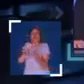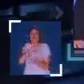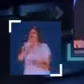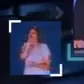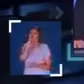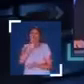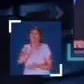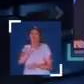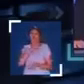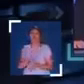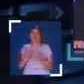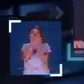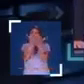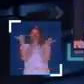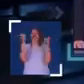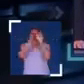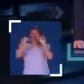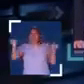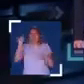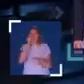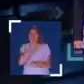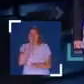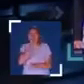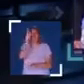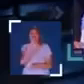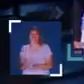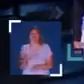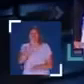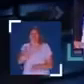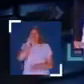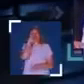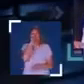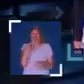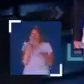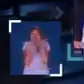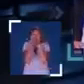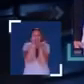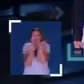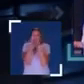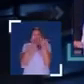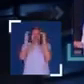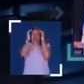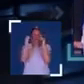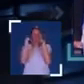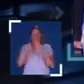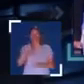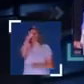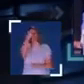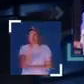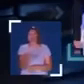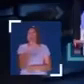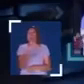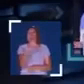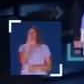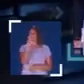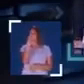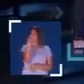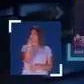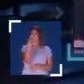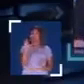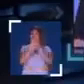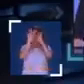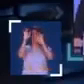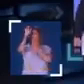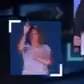as mulheres brasileiras, amo todas vocês. E vou tratar todas as mulheres do Brasil com respeito. Cabo Daciolo, 51.